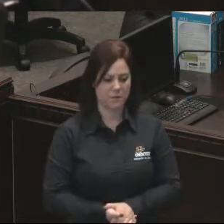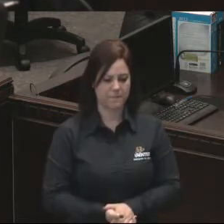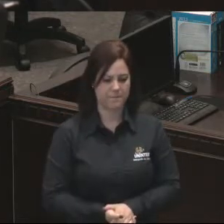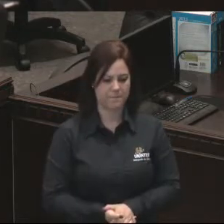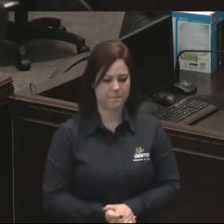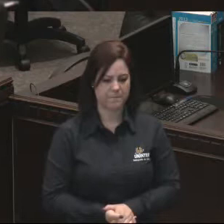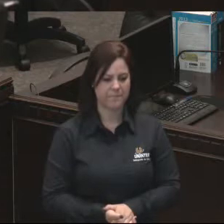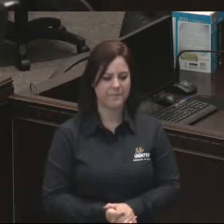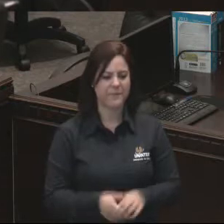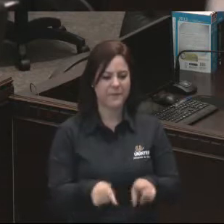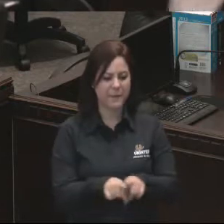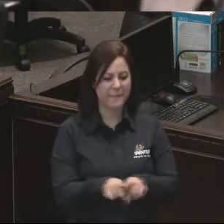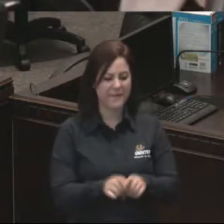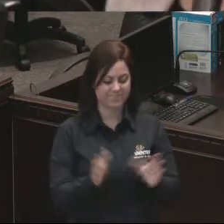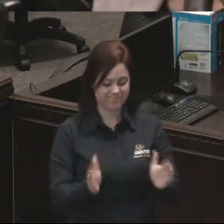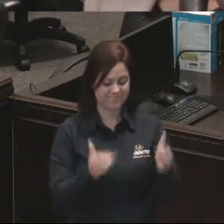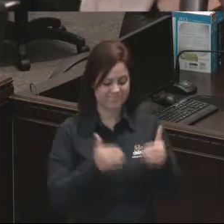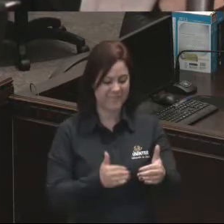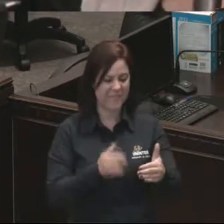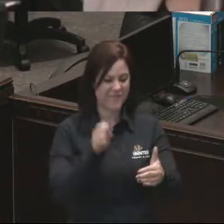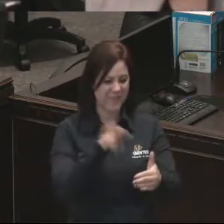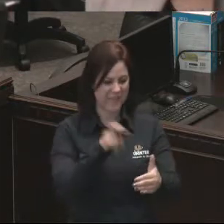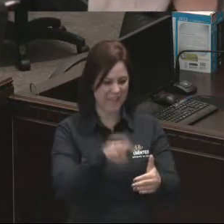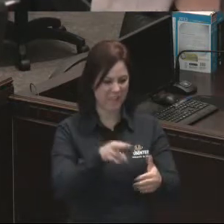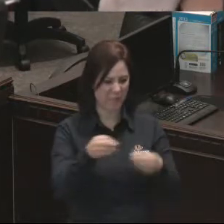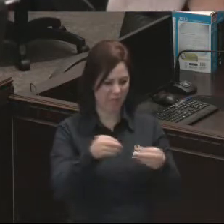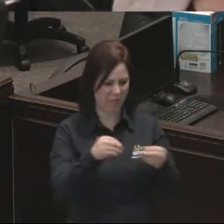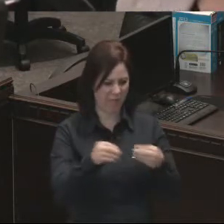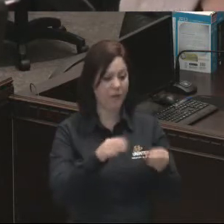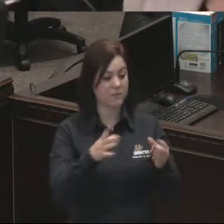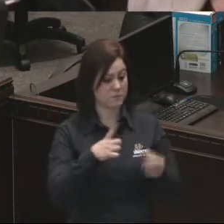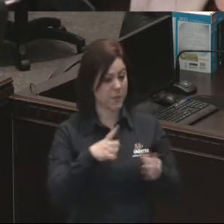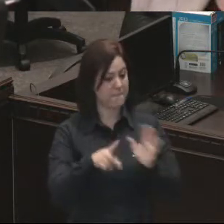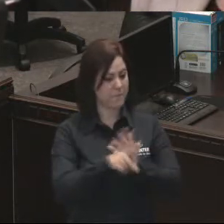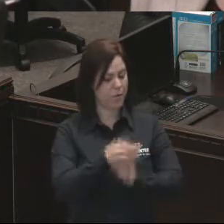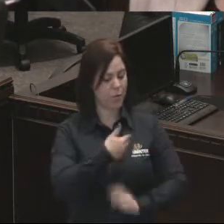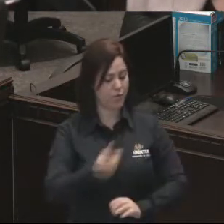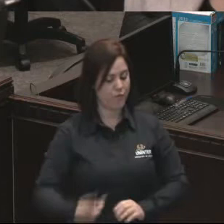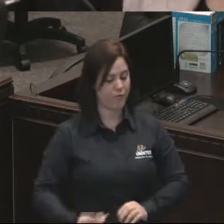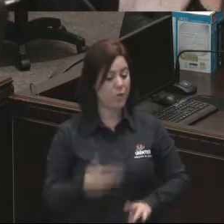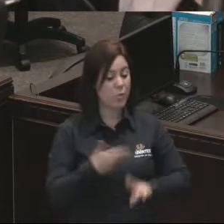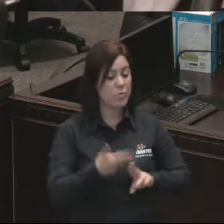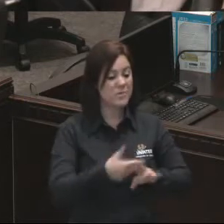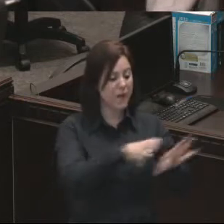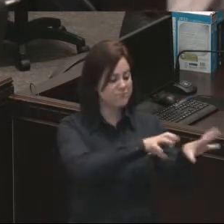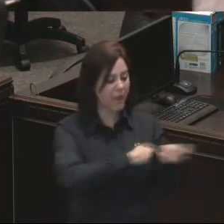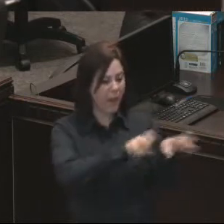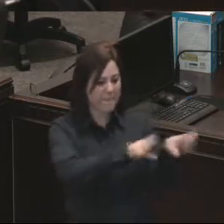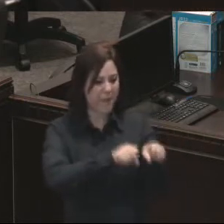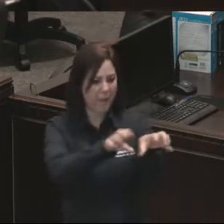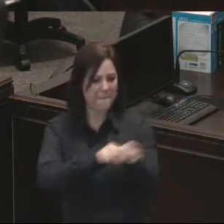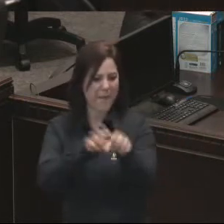das embalagens de agrotóxicos. Então, hoje já tem programas do governo para recolhimento de embalagens, mas ainda ele é bastante, não